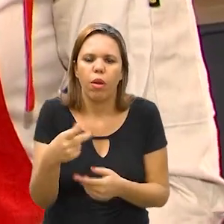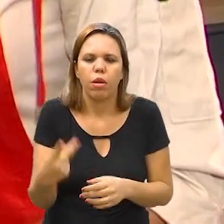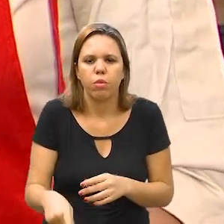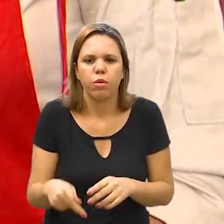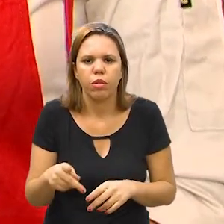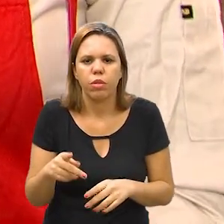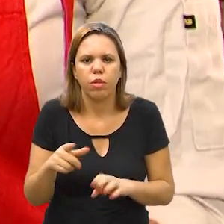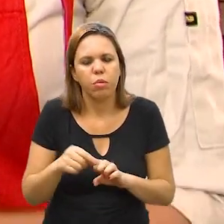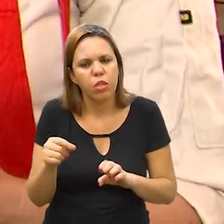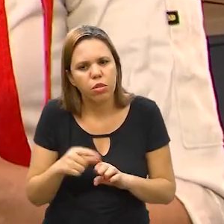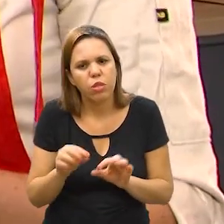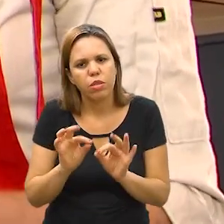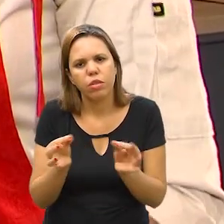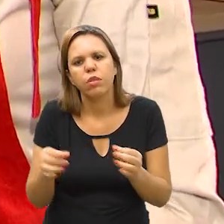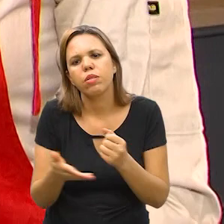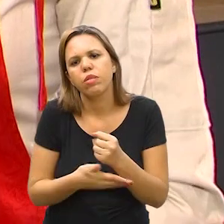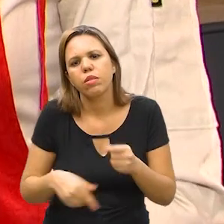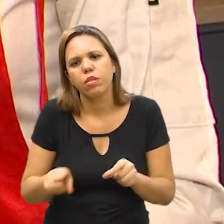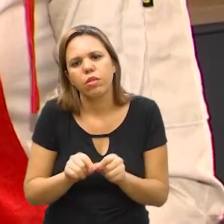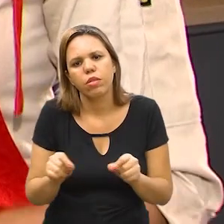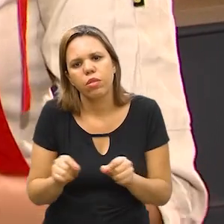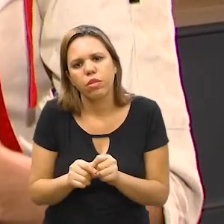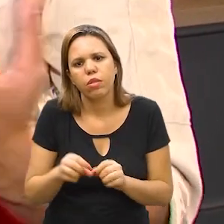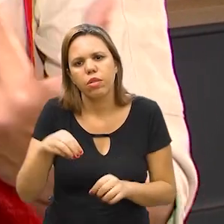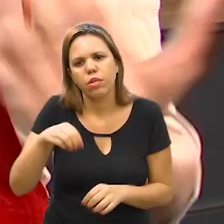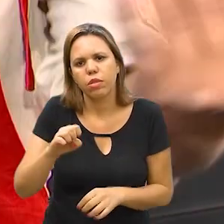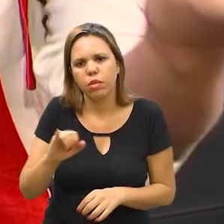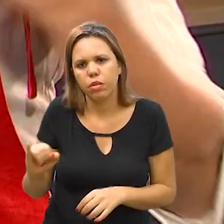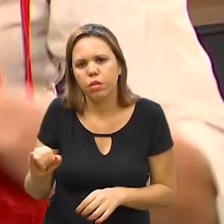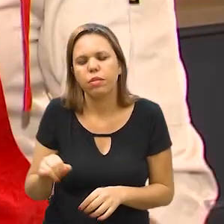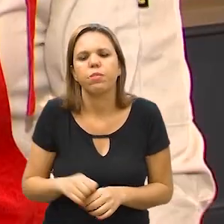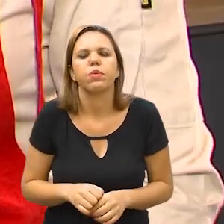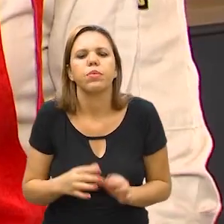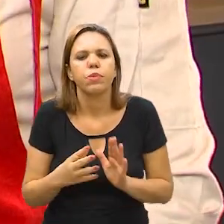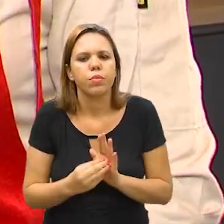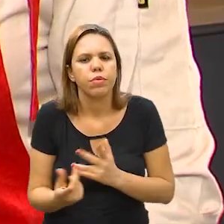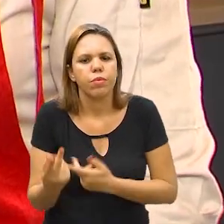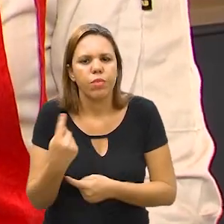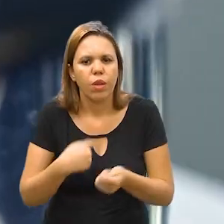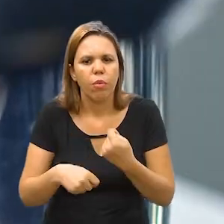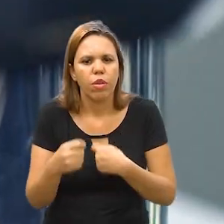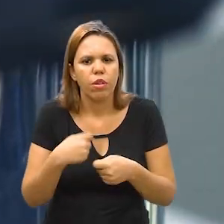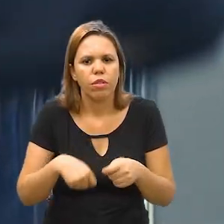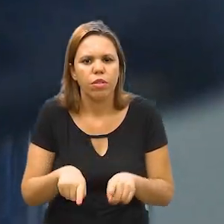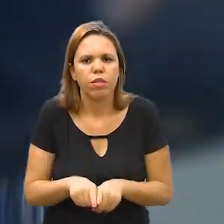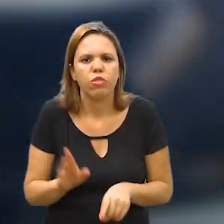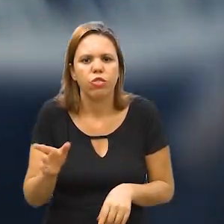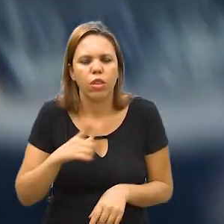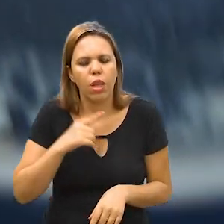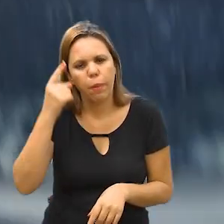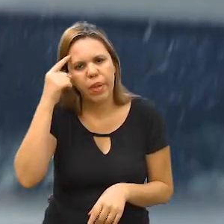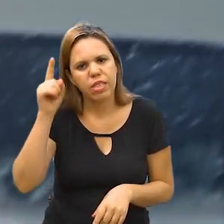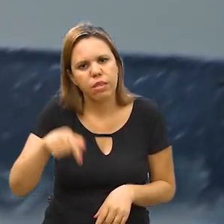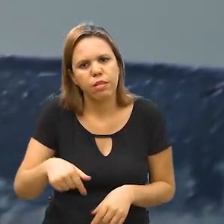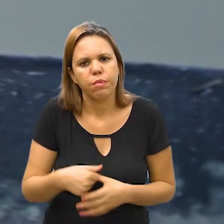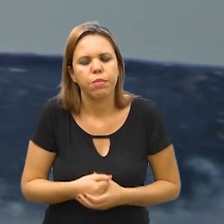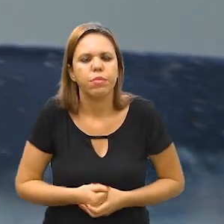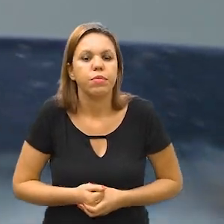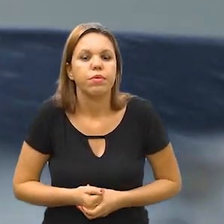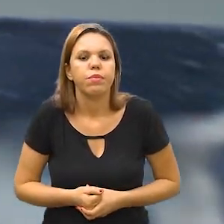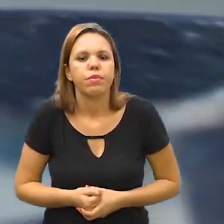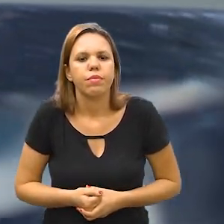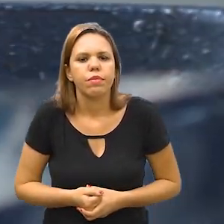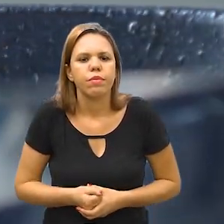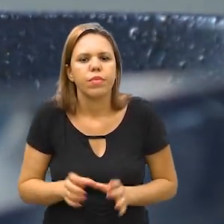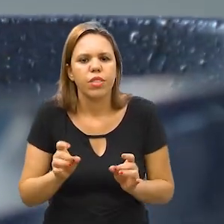pequenos empreendedores, eu quero fazer franquias de MEI para modelos de negócio. Já tenho pensado nisso,